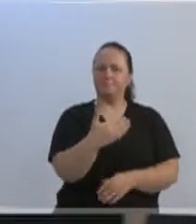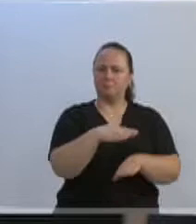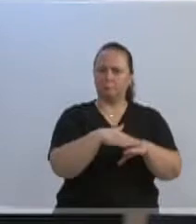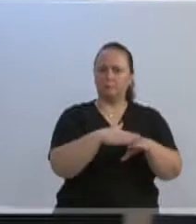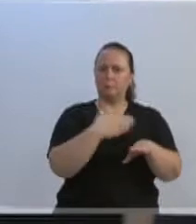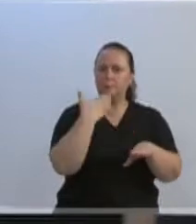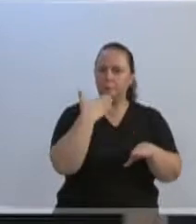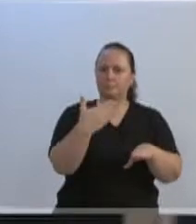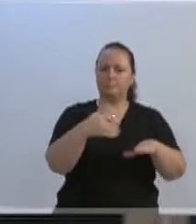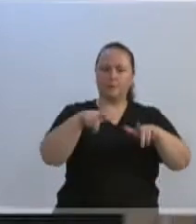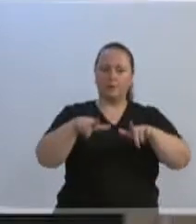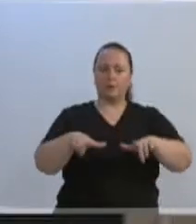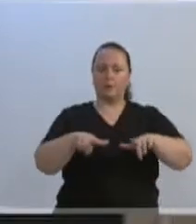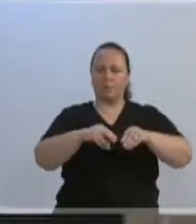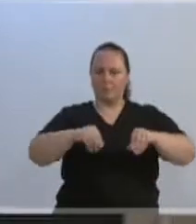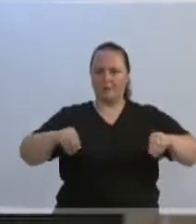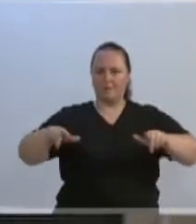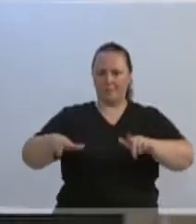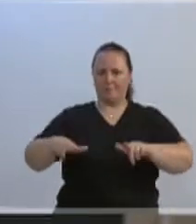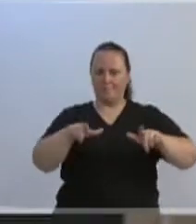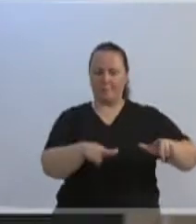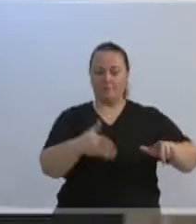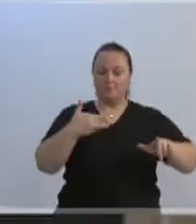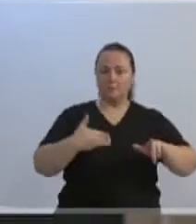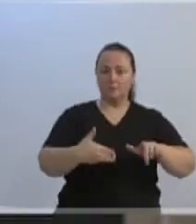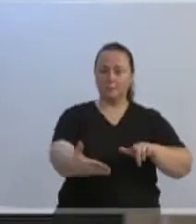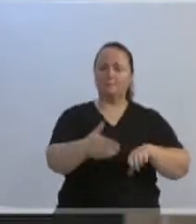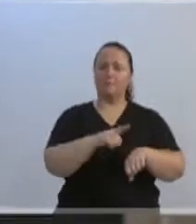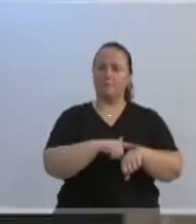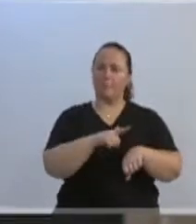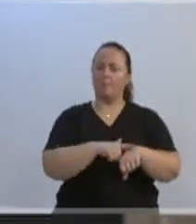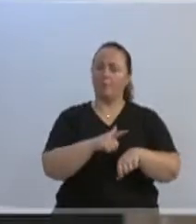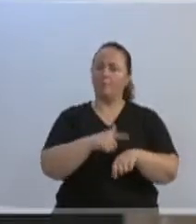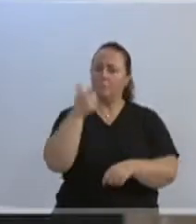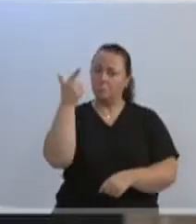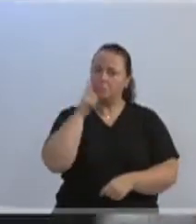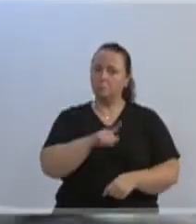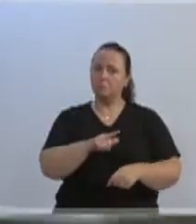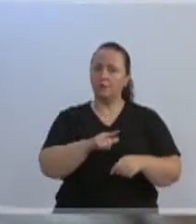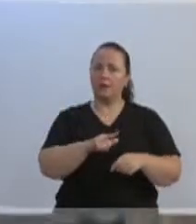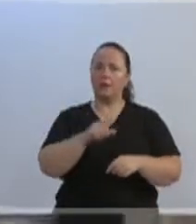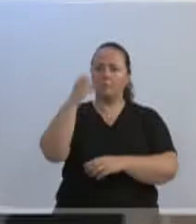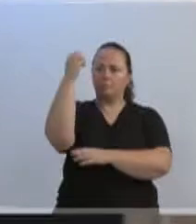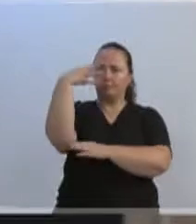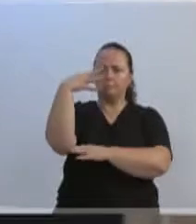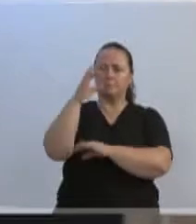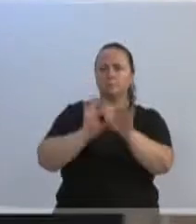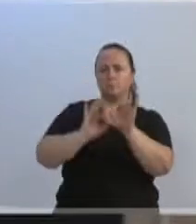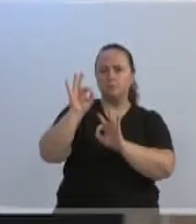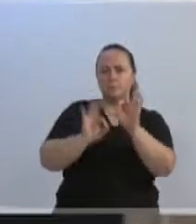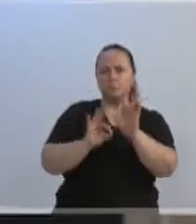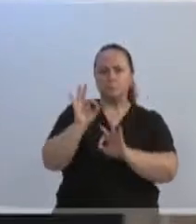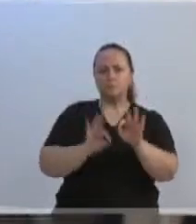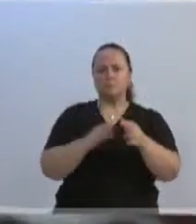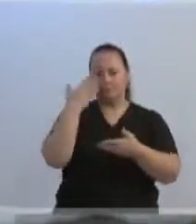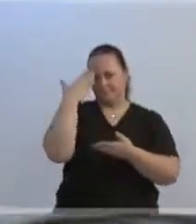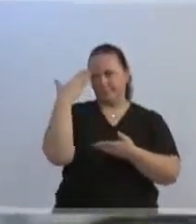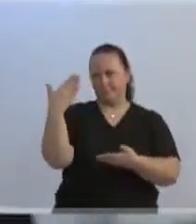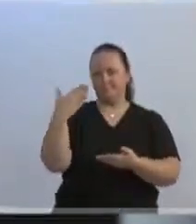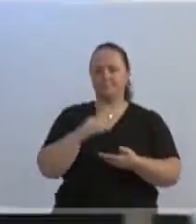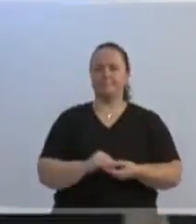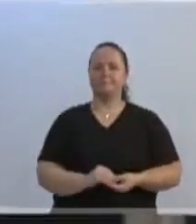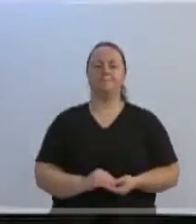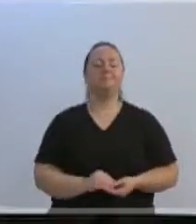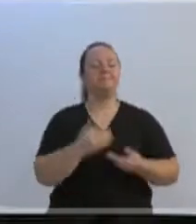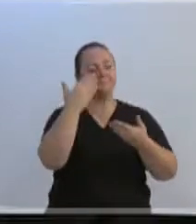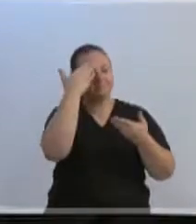comunidade do loteamento a medida está sendo atendido neste momento com a a questão da revitalização da iluminação pública na comunidade obrigado